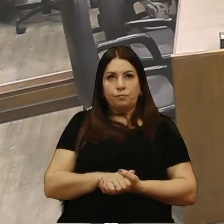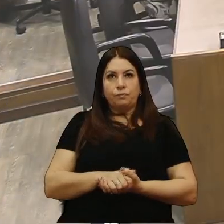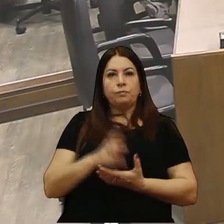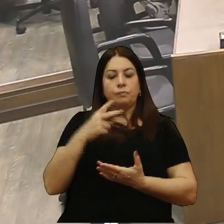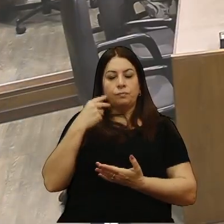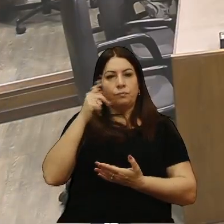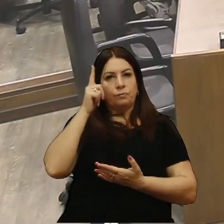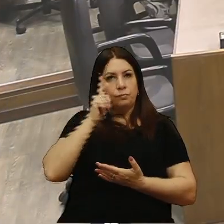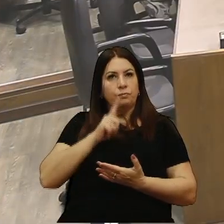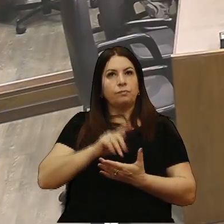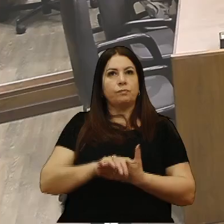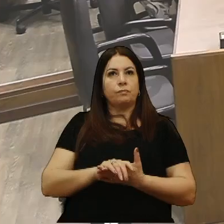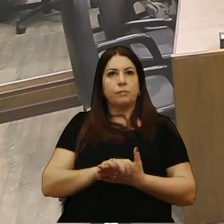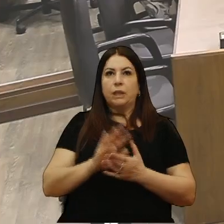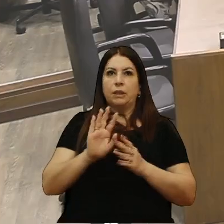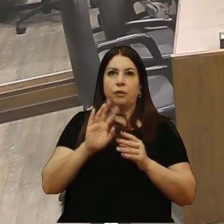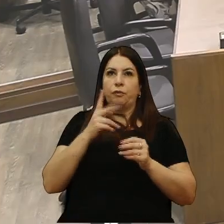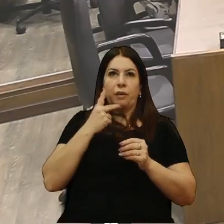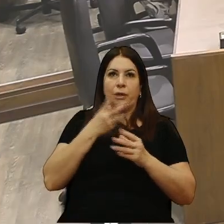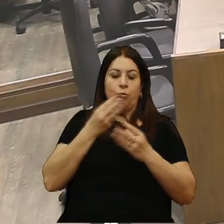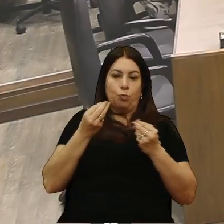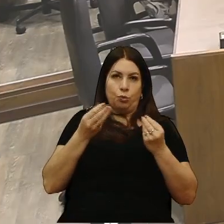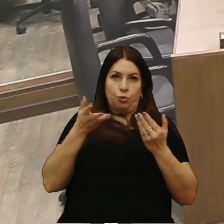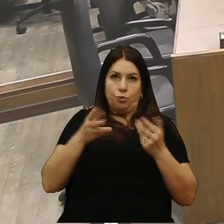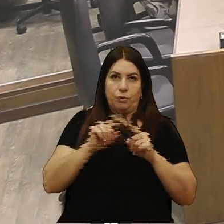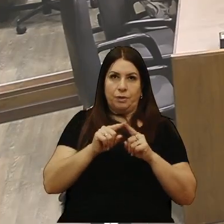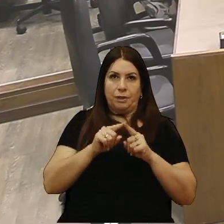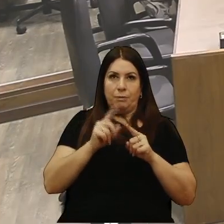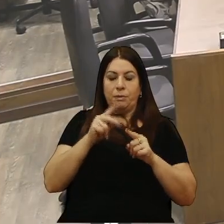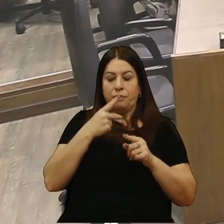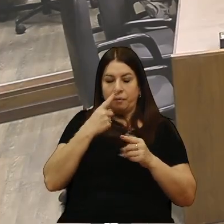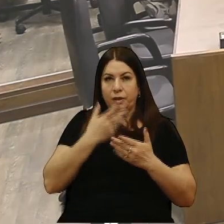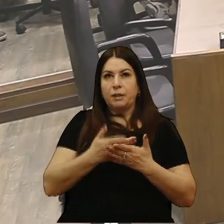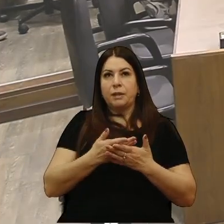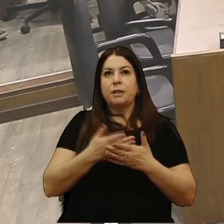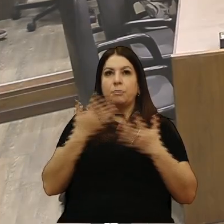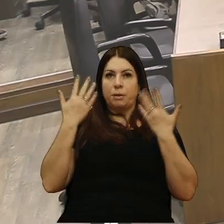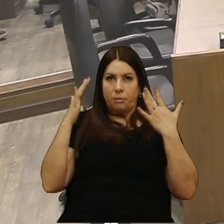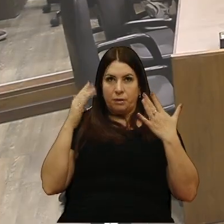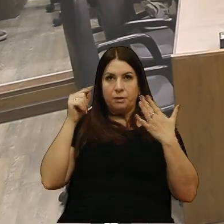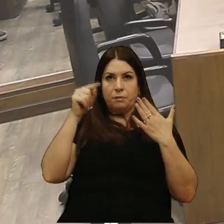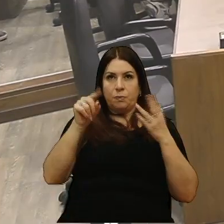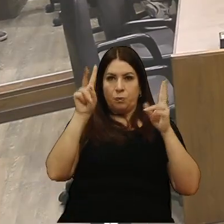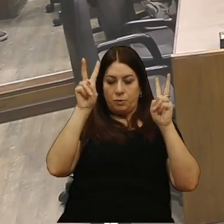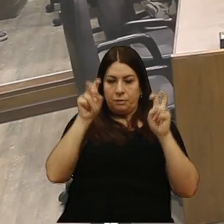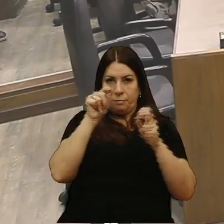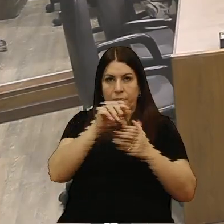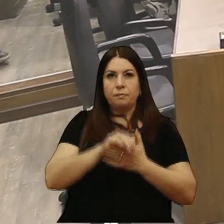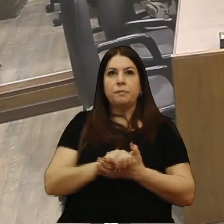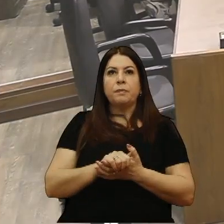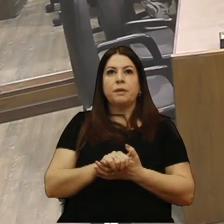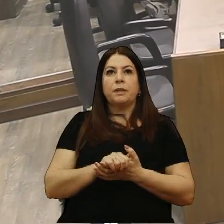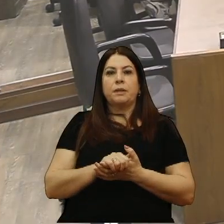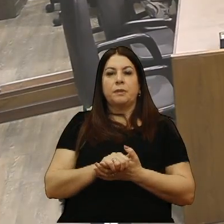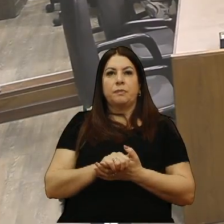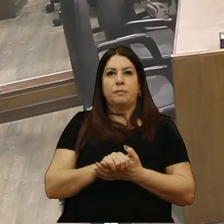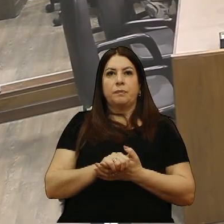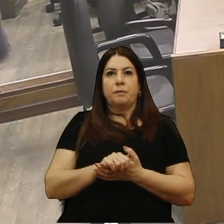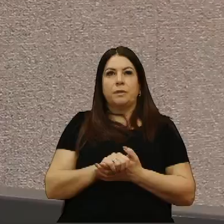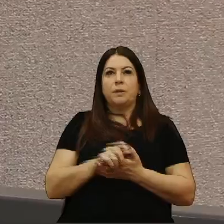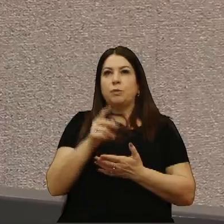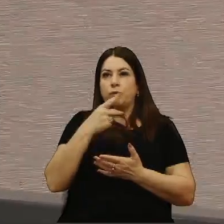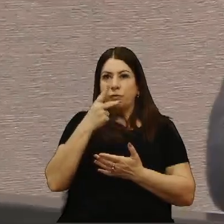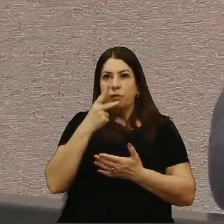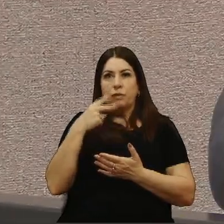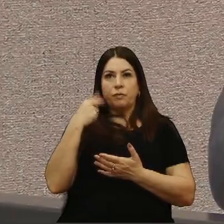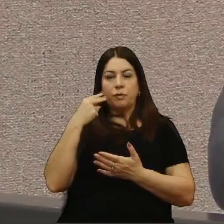Vereador Lucas, nem vou manifestar muito hoje em razão da minha fala, mas lhe parabenizar por trazer o tema aqui. E na linha do que disse